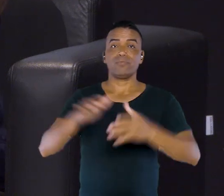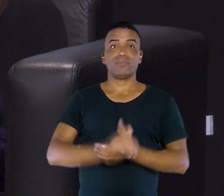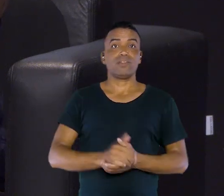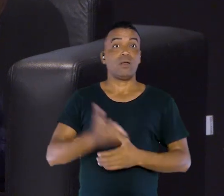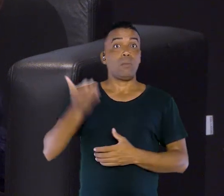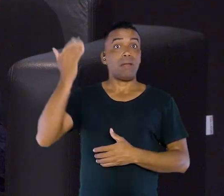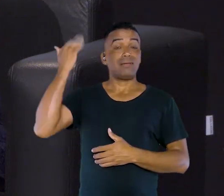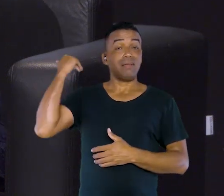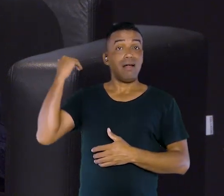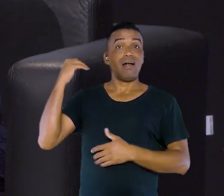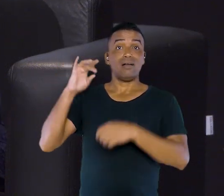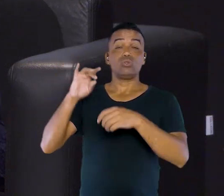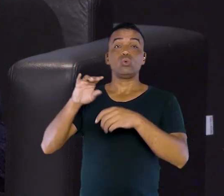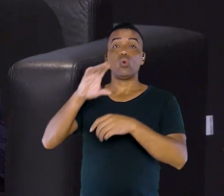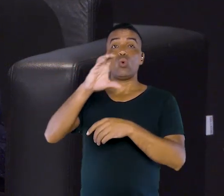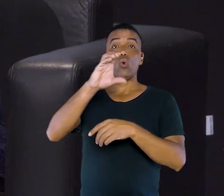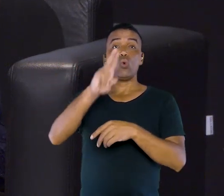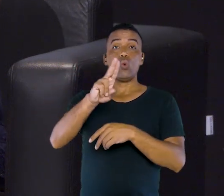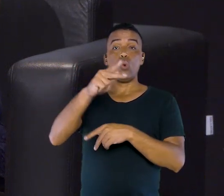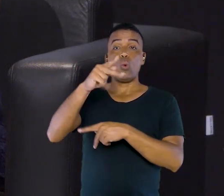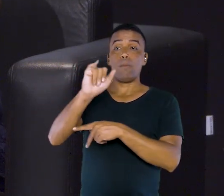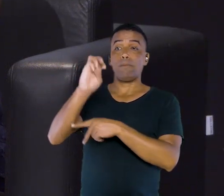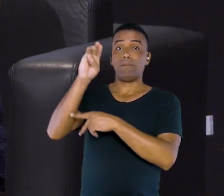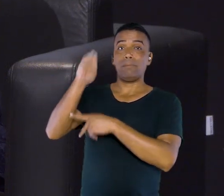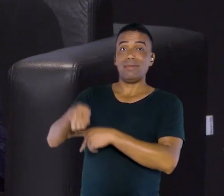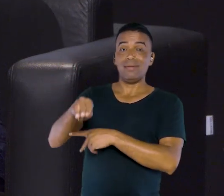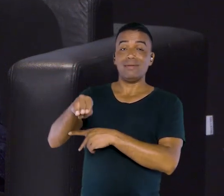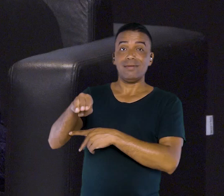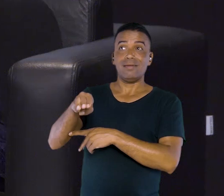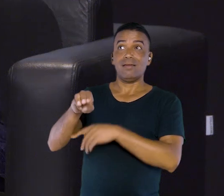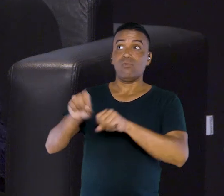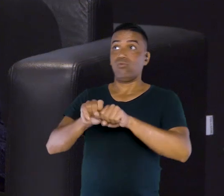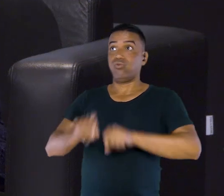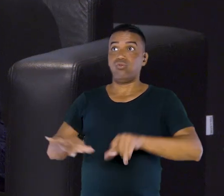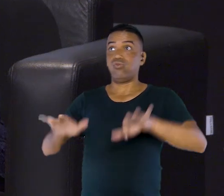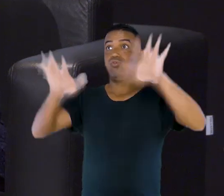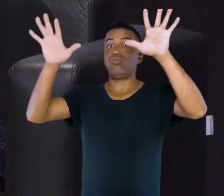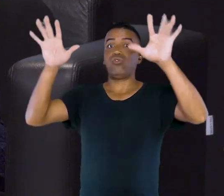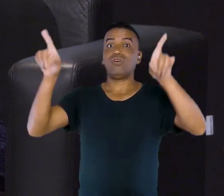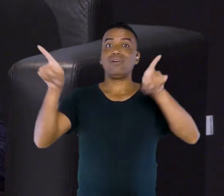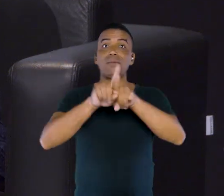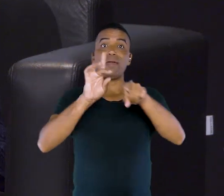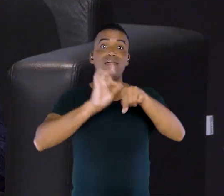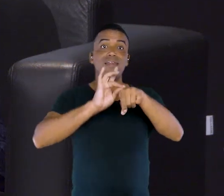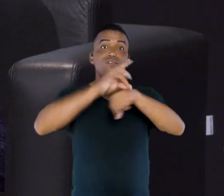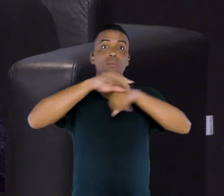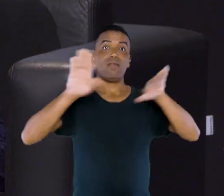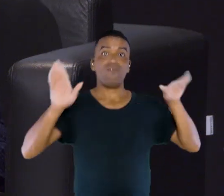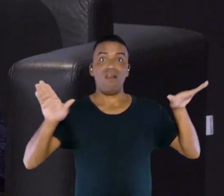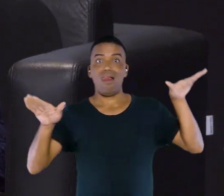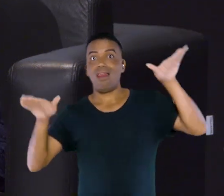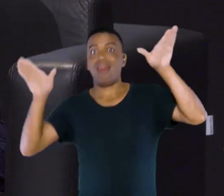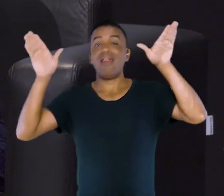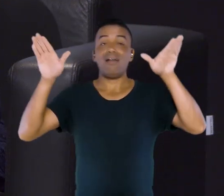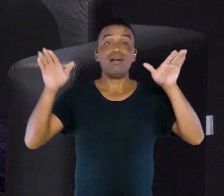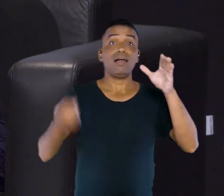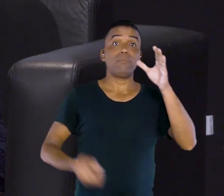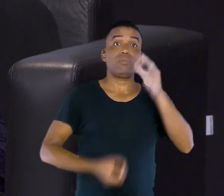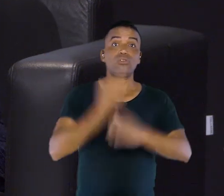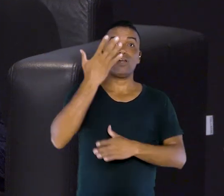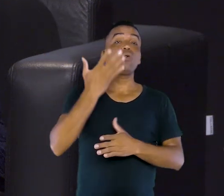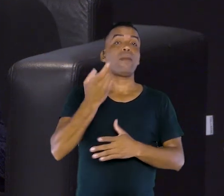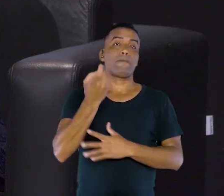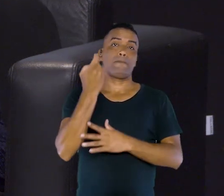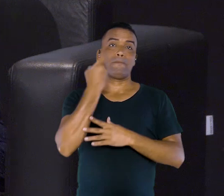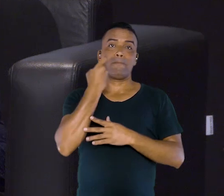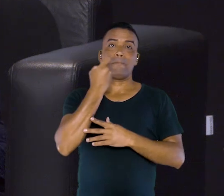a revoada de cupim era sinal de que ia ter revoada de saúva e no dia seguinte ter